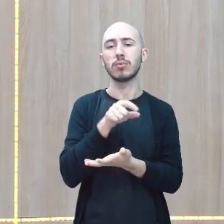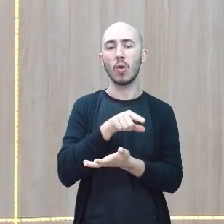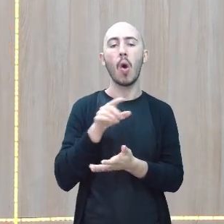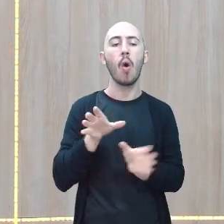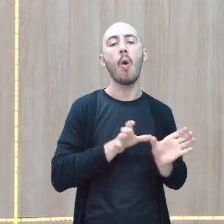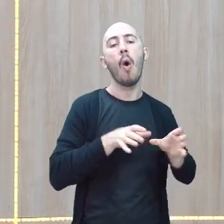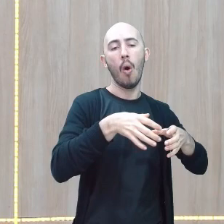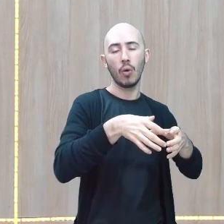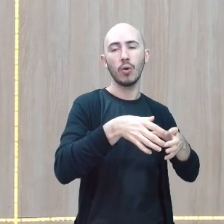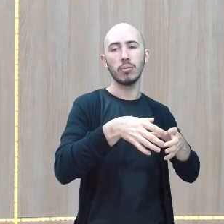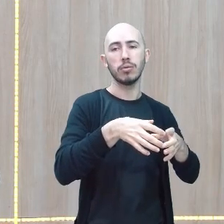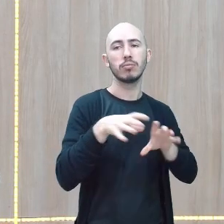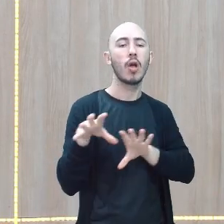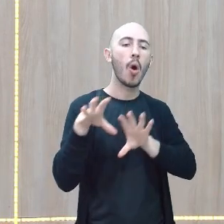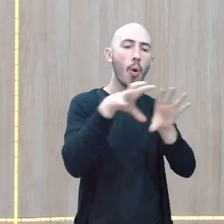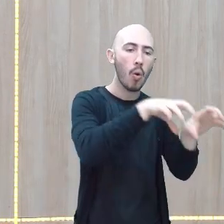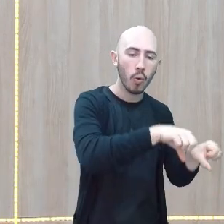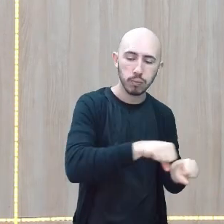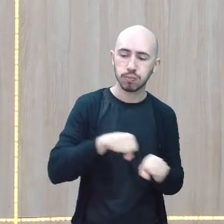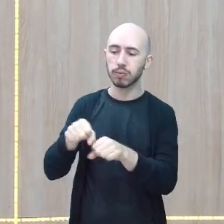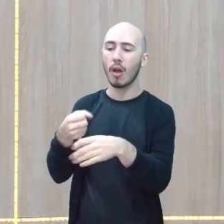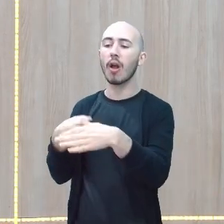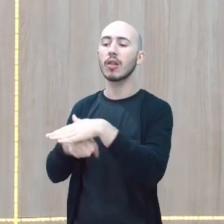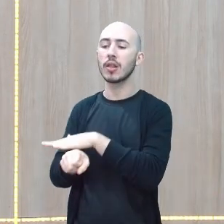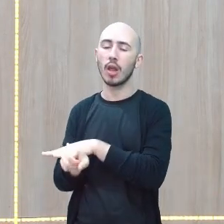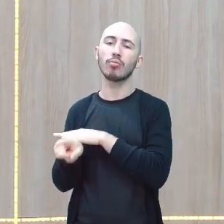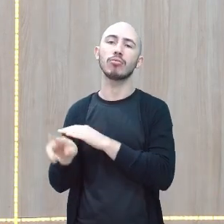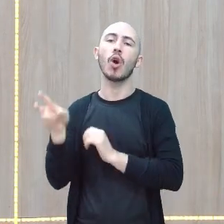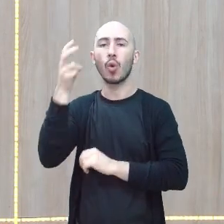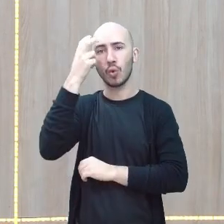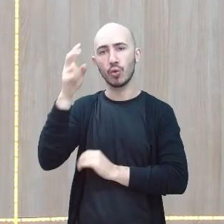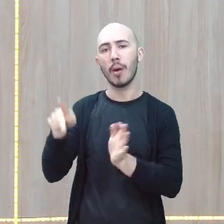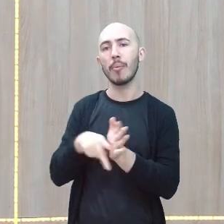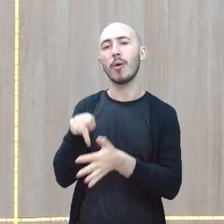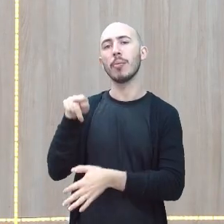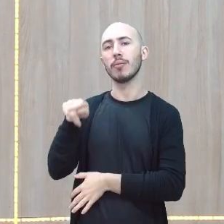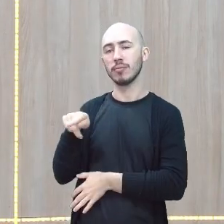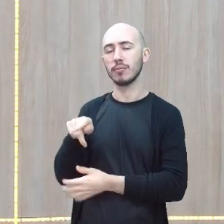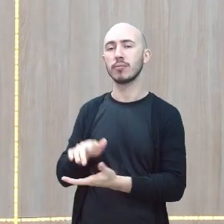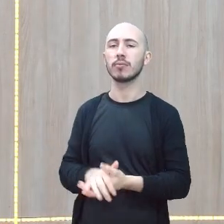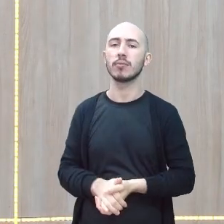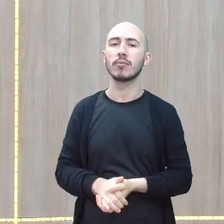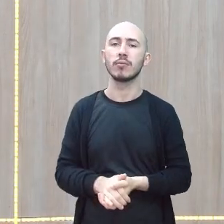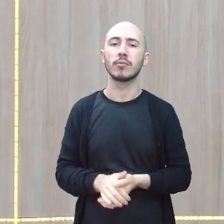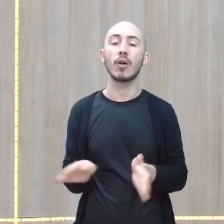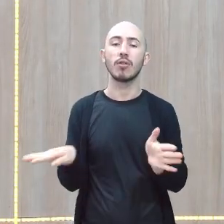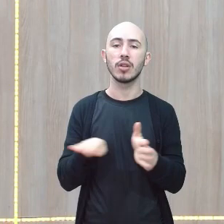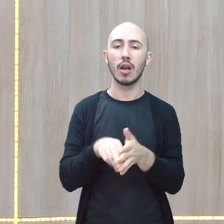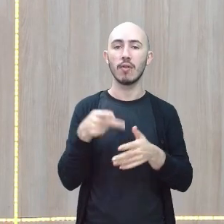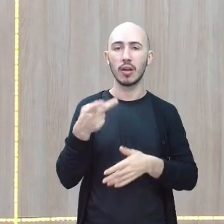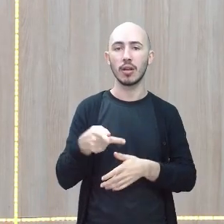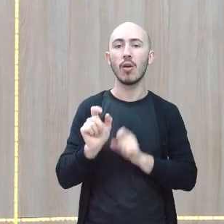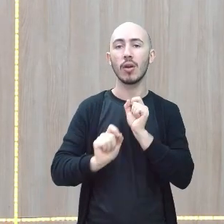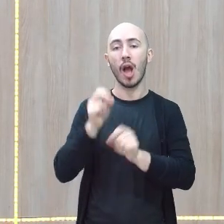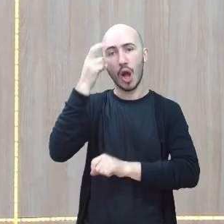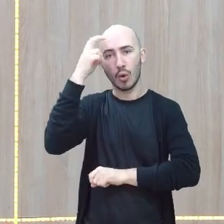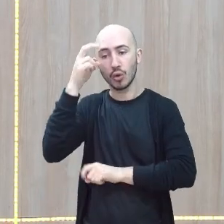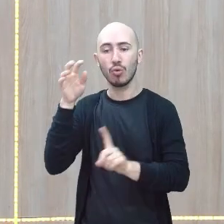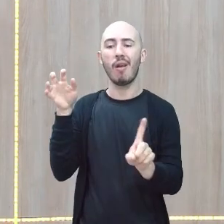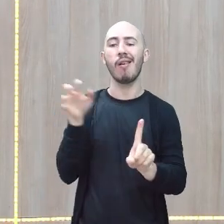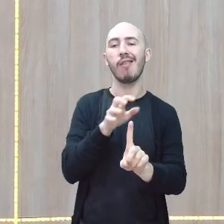sua cultura. Em outras palavras, né, eles vinham para cá e iniciavam um processo de enculturamento, né, ou